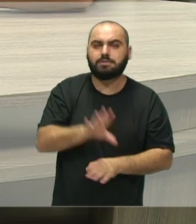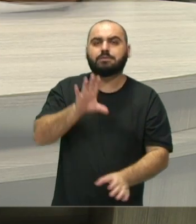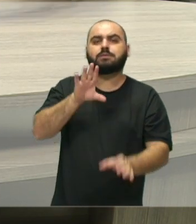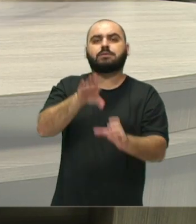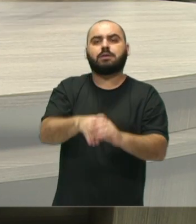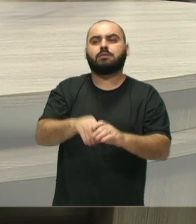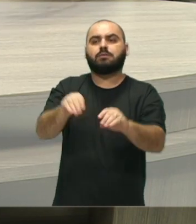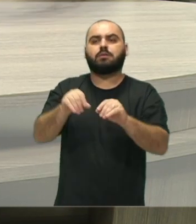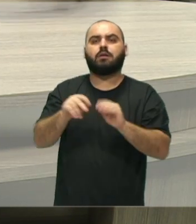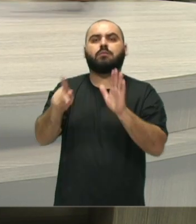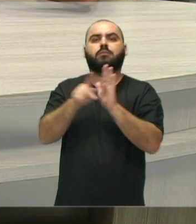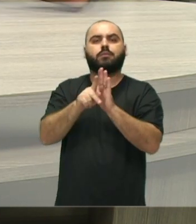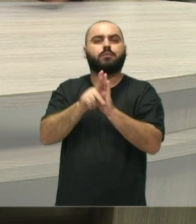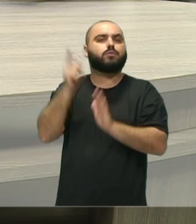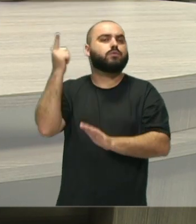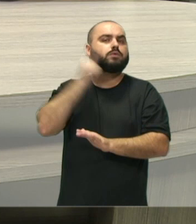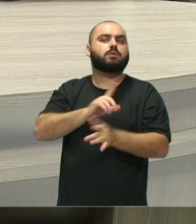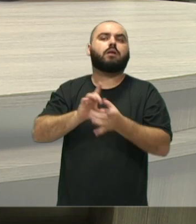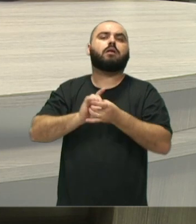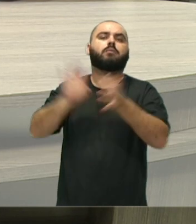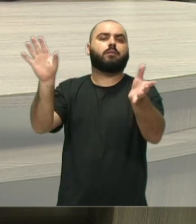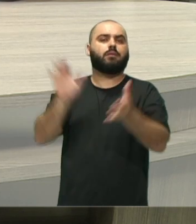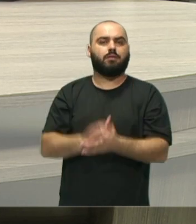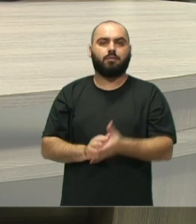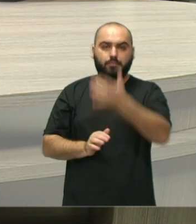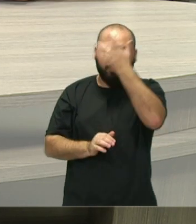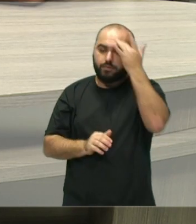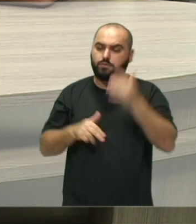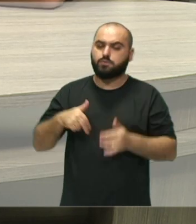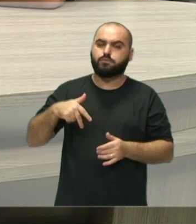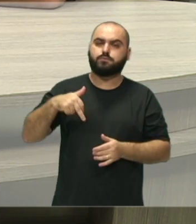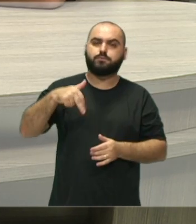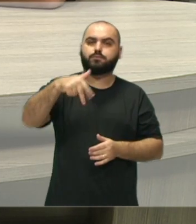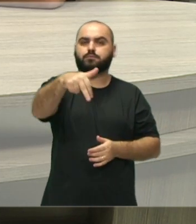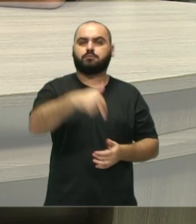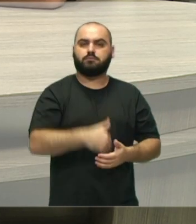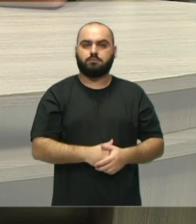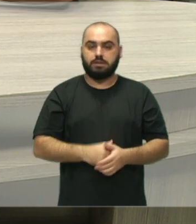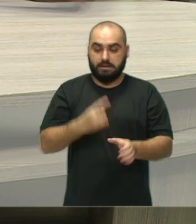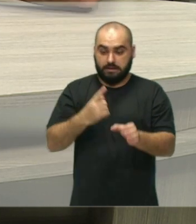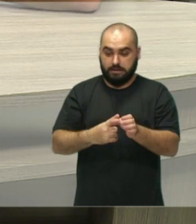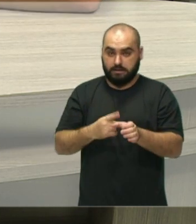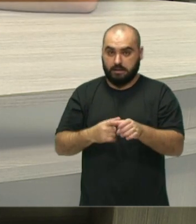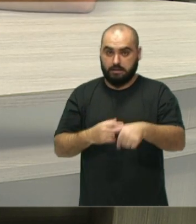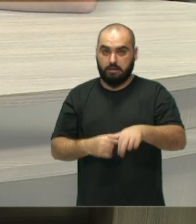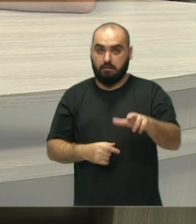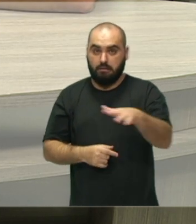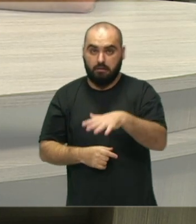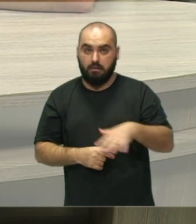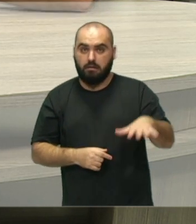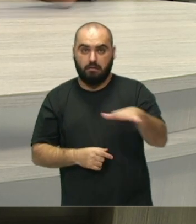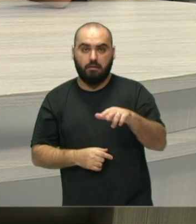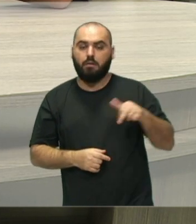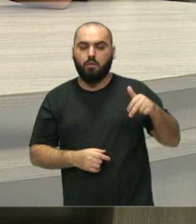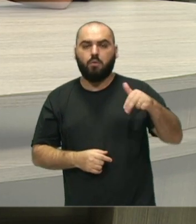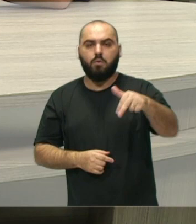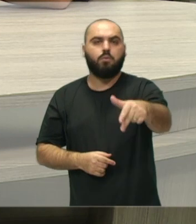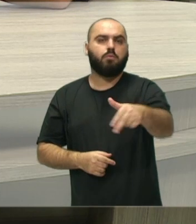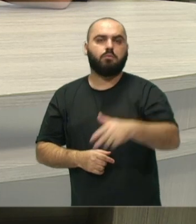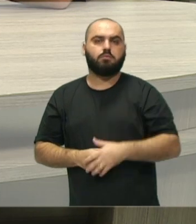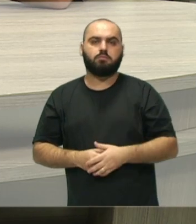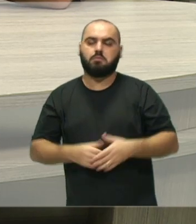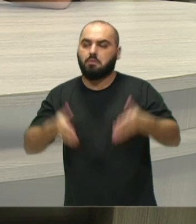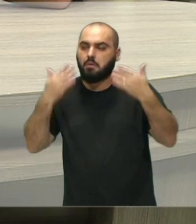para liberar esse uso, para o pedestre utilizar as ruas. As nossas cidades aqui na região são muito caminháveis, o clima é